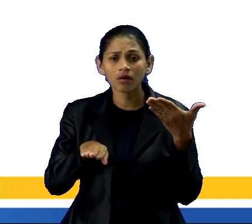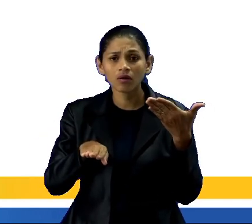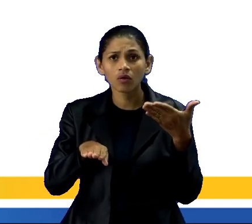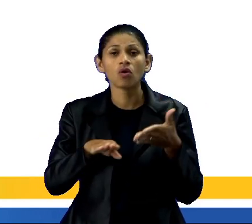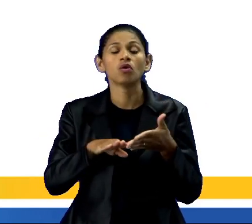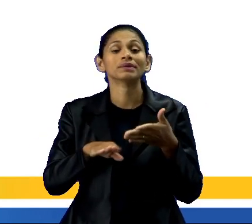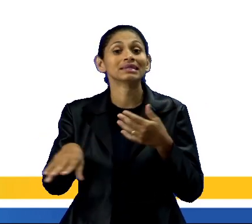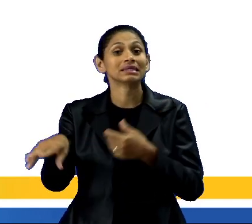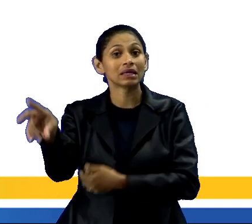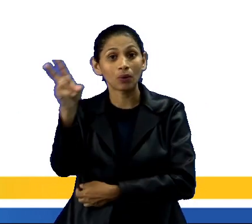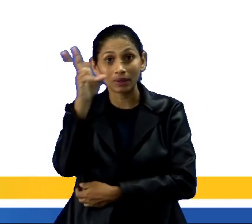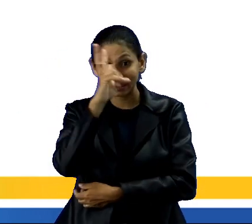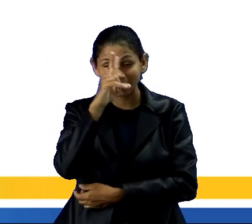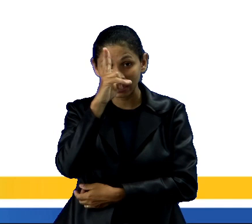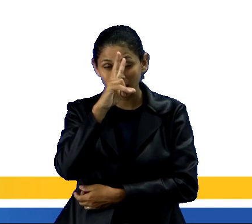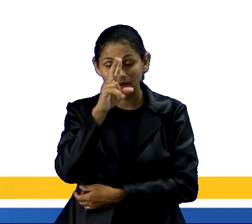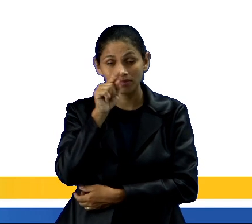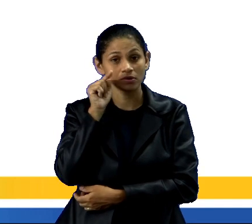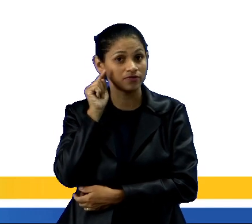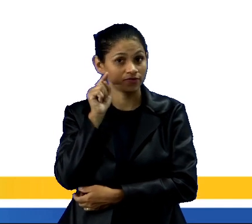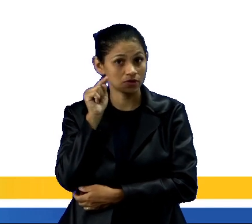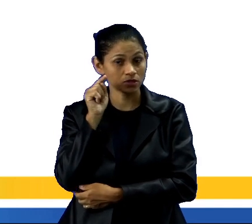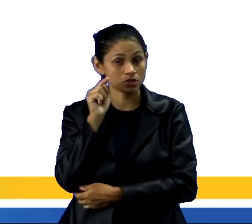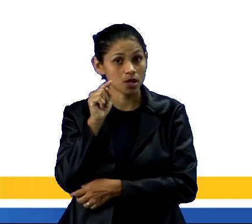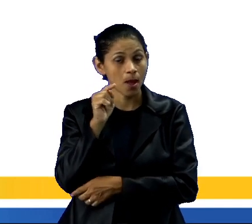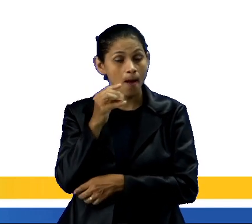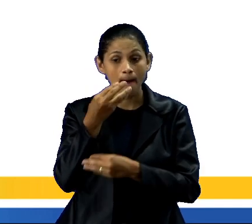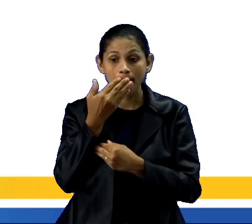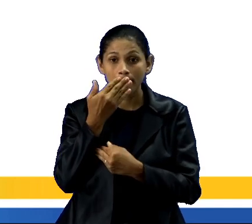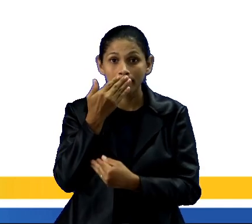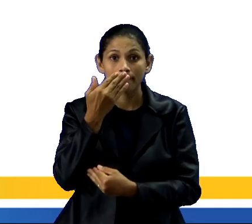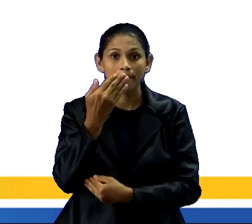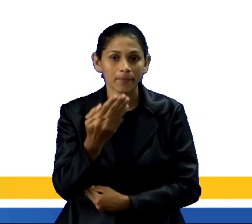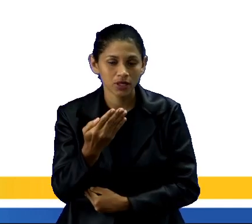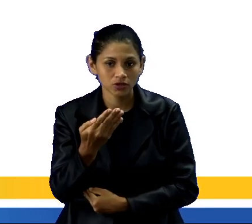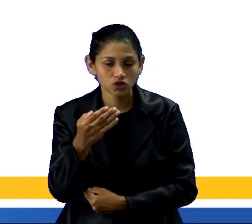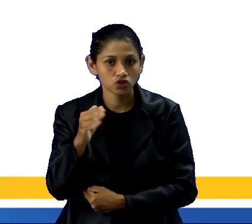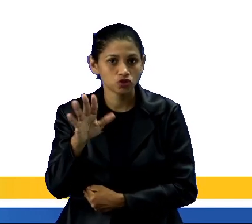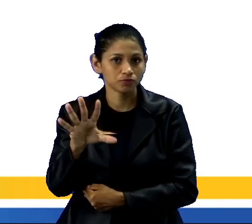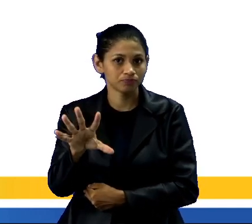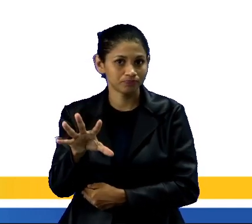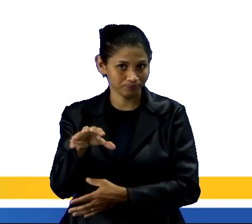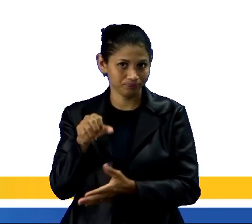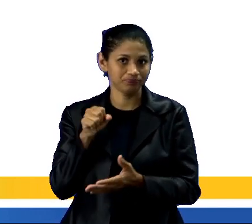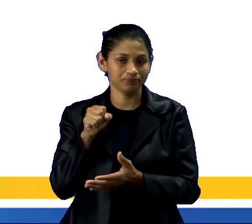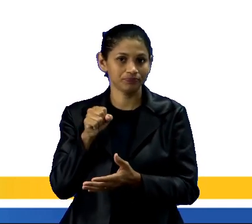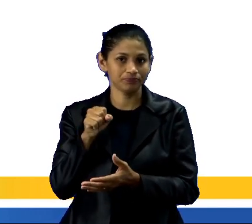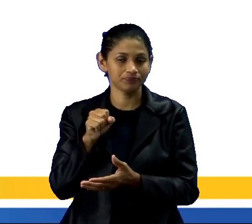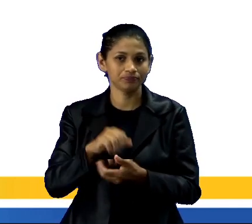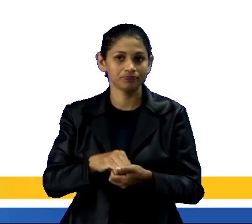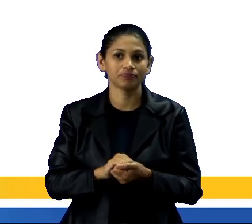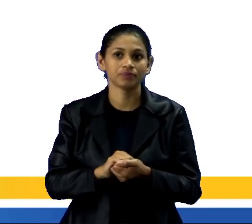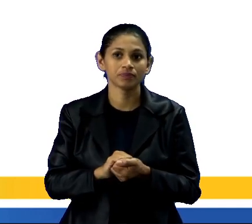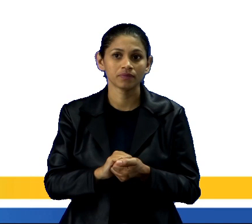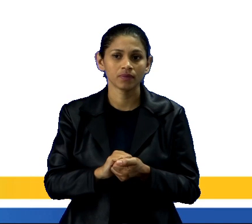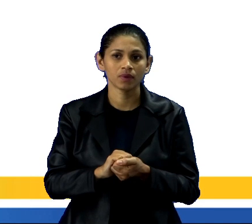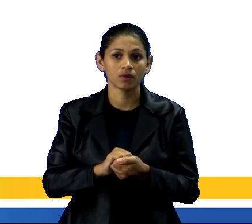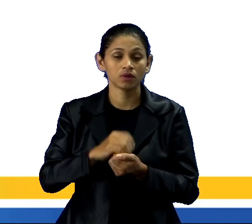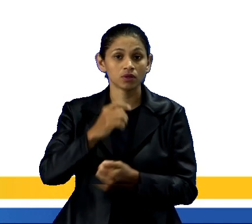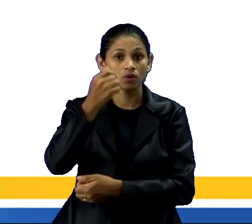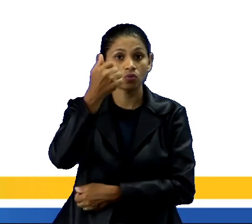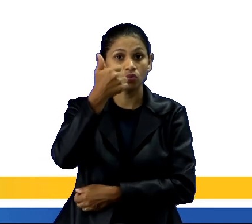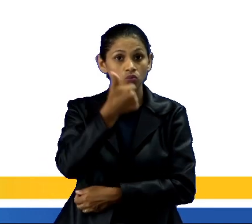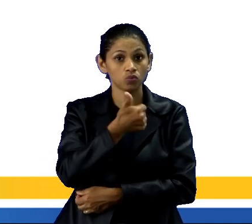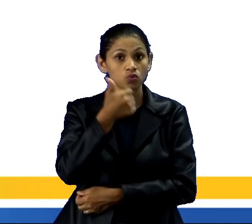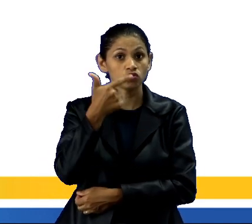lembra que você pega emprestada em alguns casos. Então, é isso que você vai fazer aqui. Nós temos 12,5.